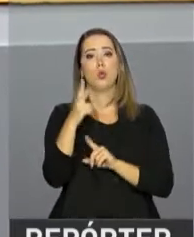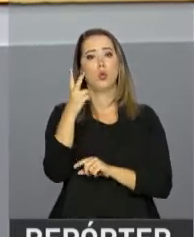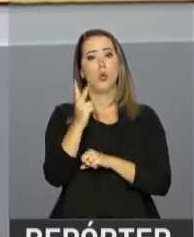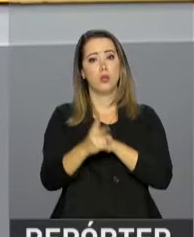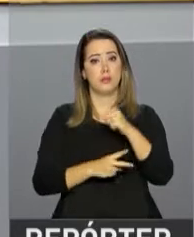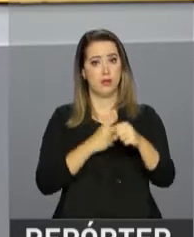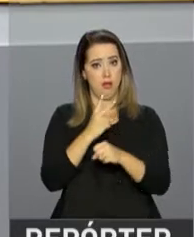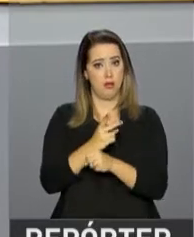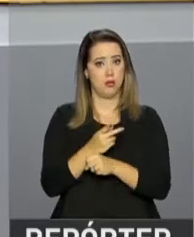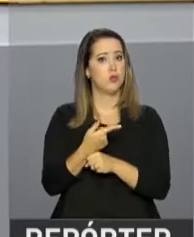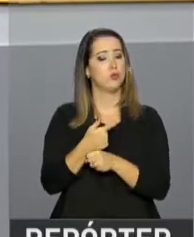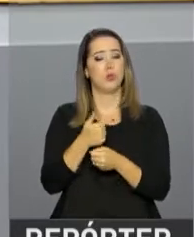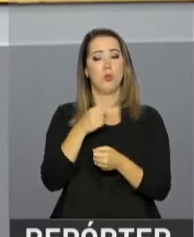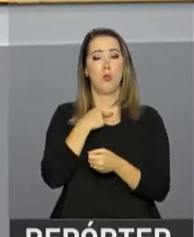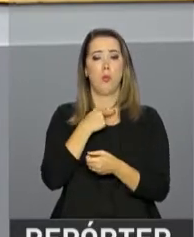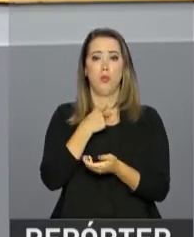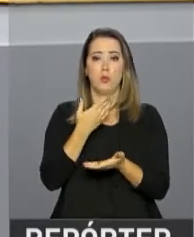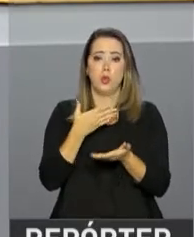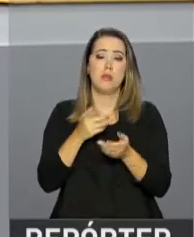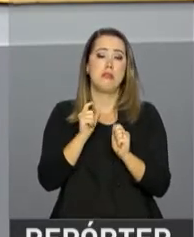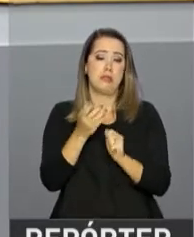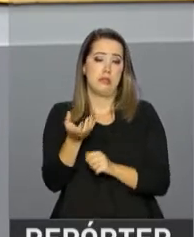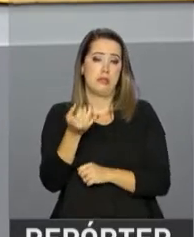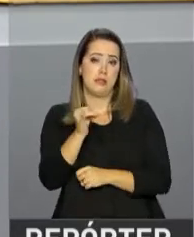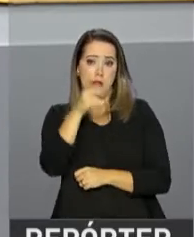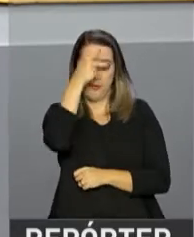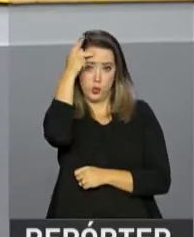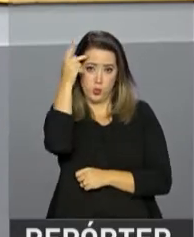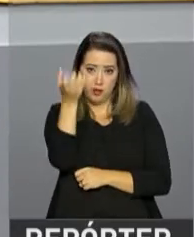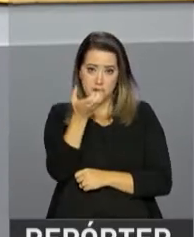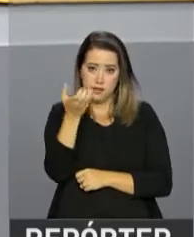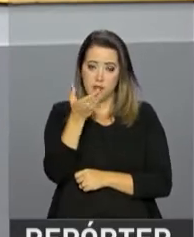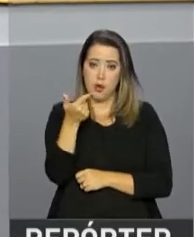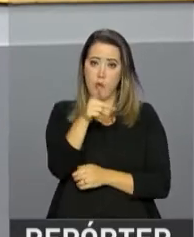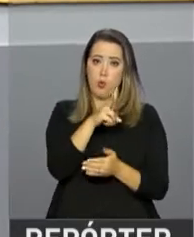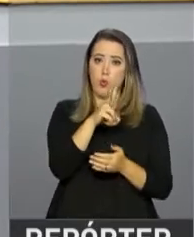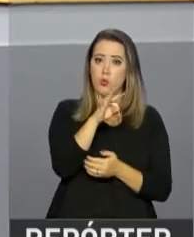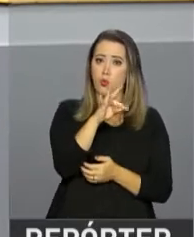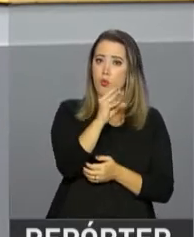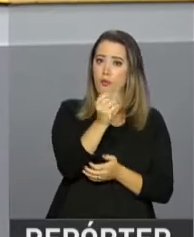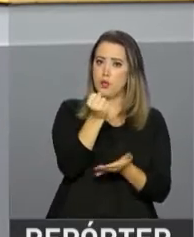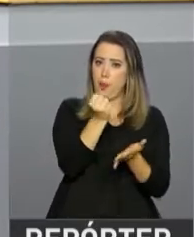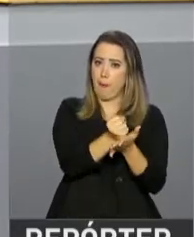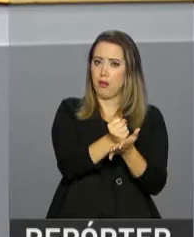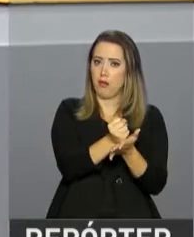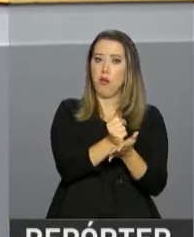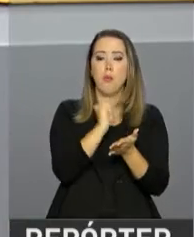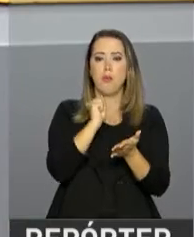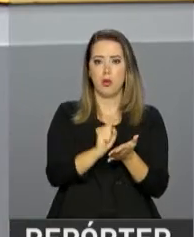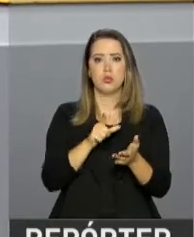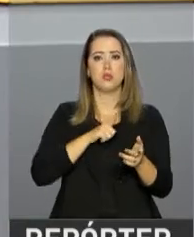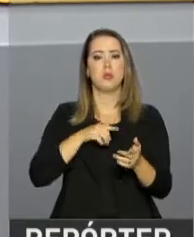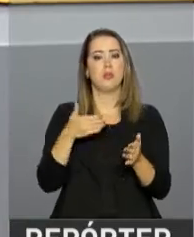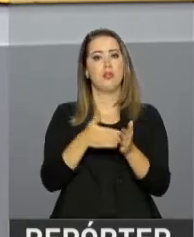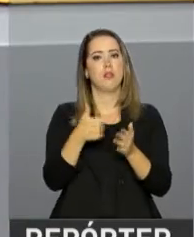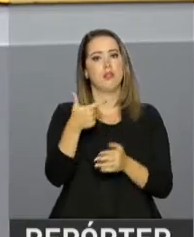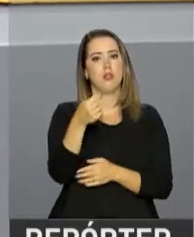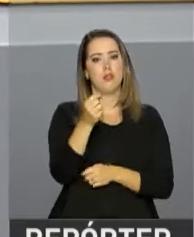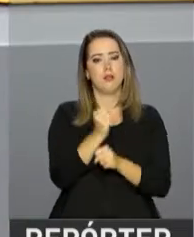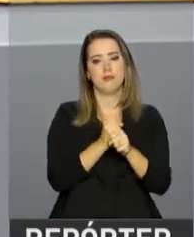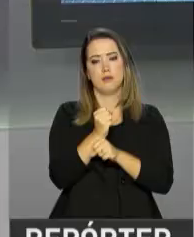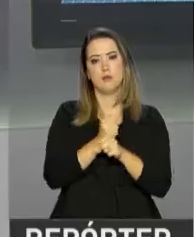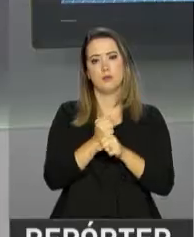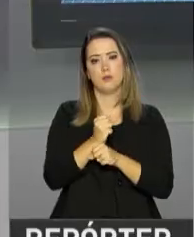2 anos e não exclui a possibilidade de um interessado solicitar visto na forma tradicional, que pode ter validade de até 10